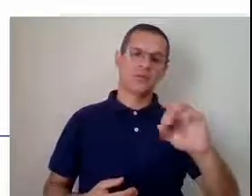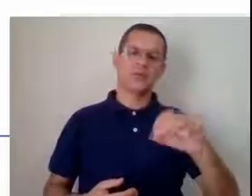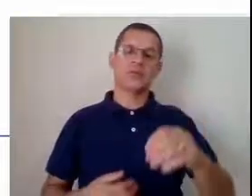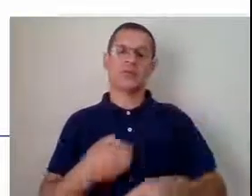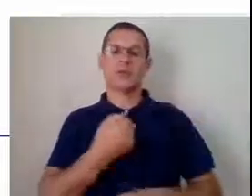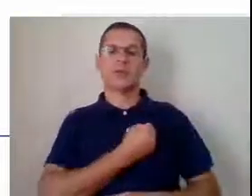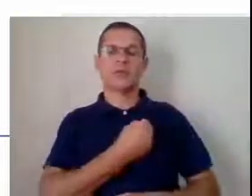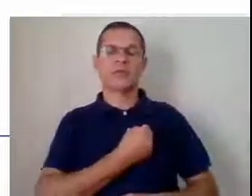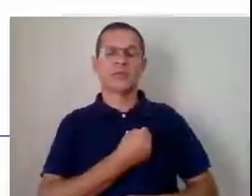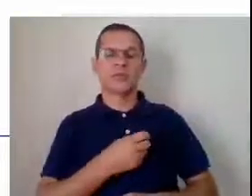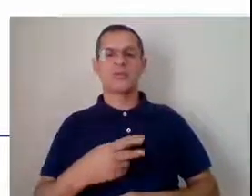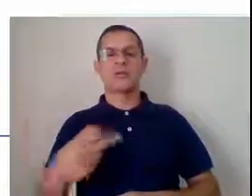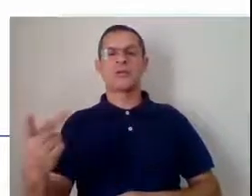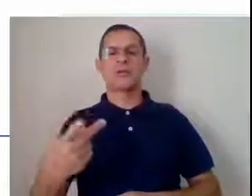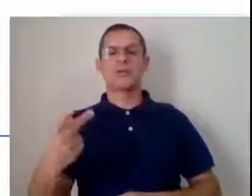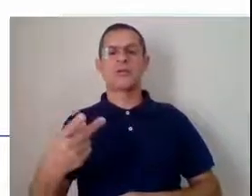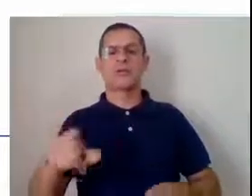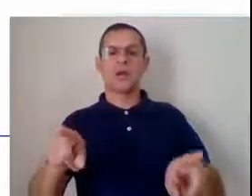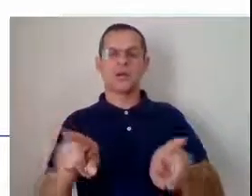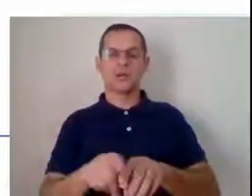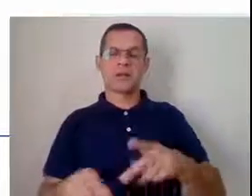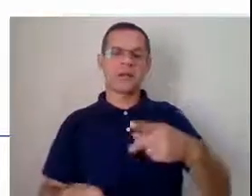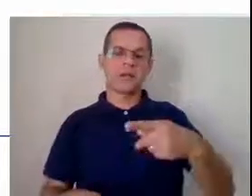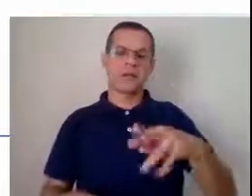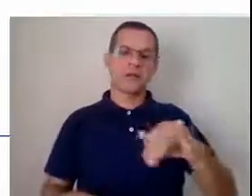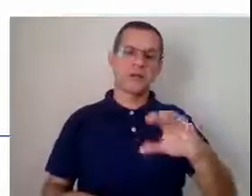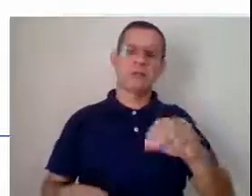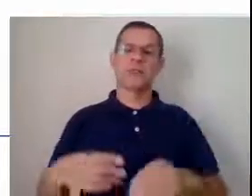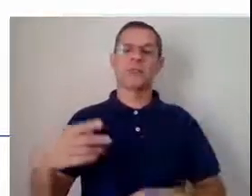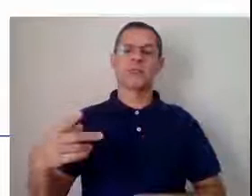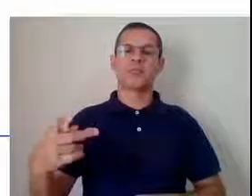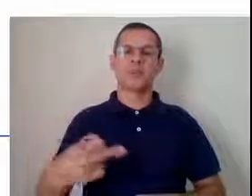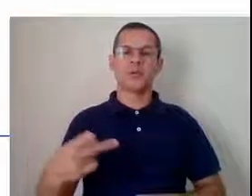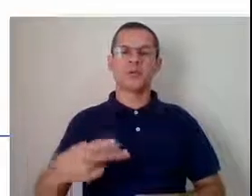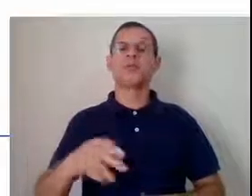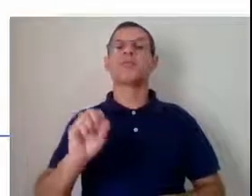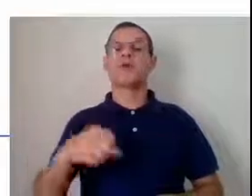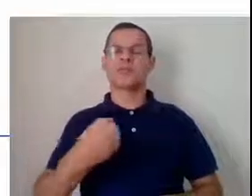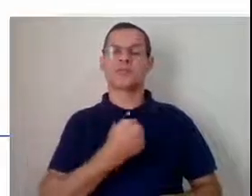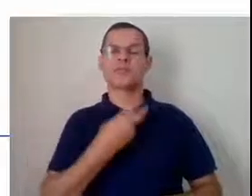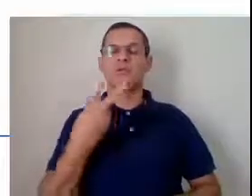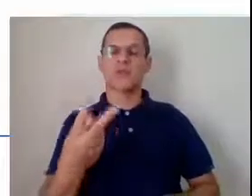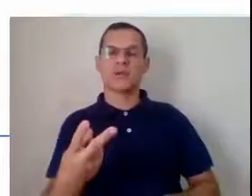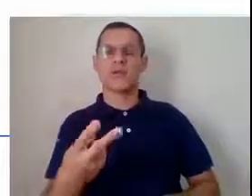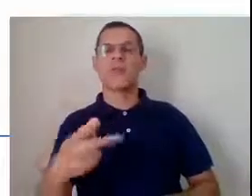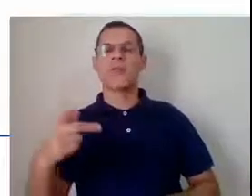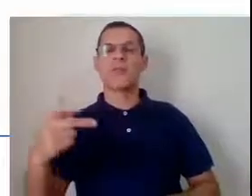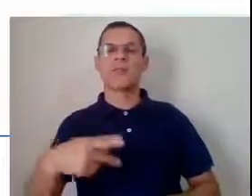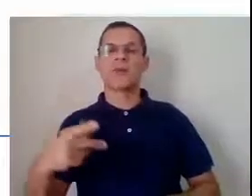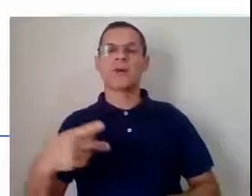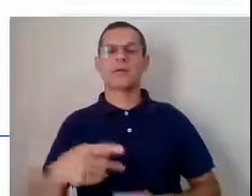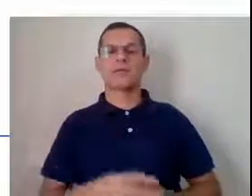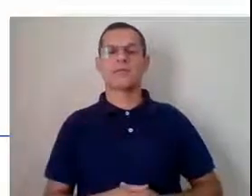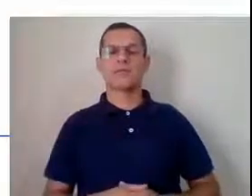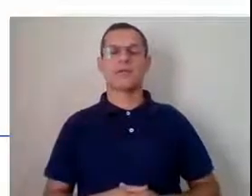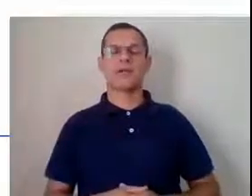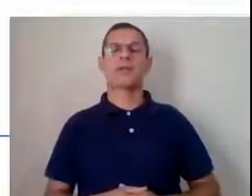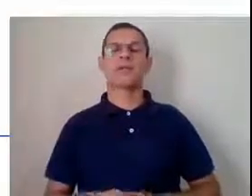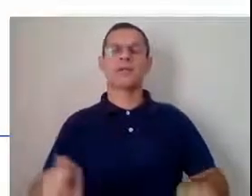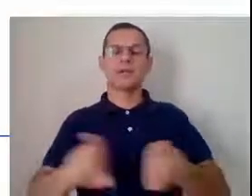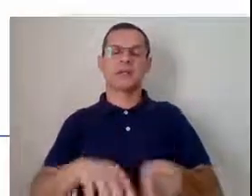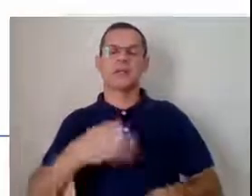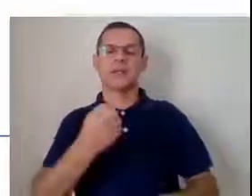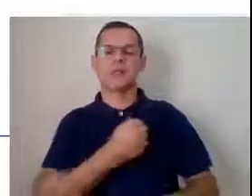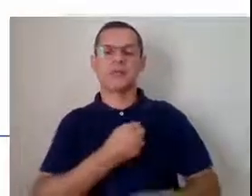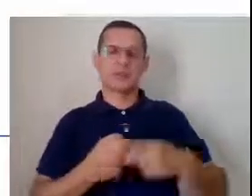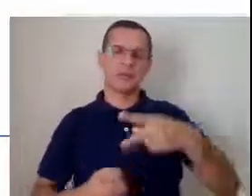número par também, primo par. Sem dúvida nenhuma, o número 2 é um número primo par,